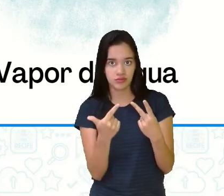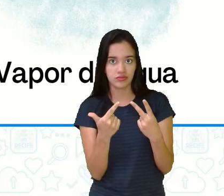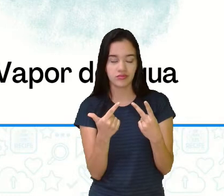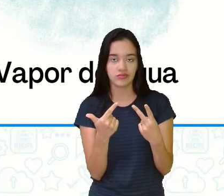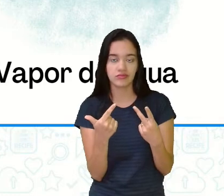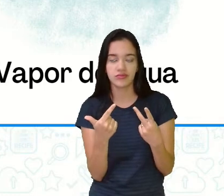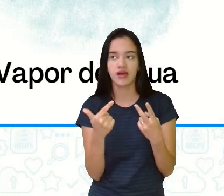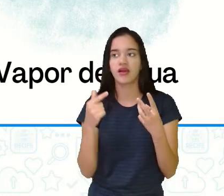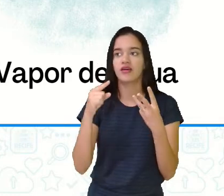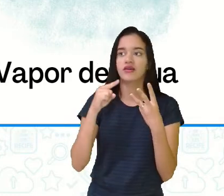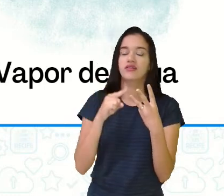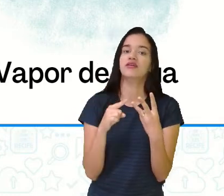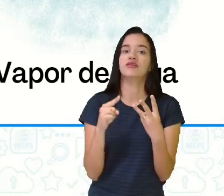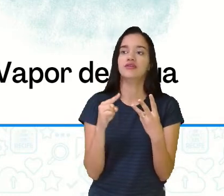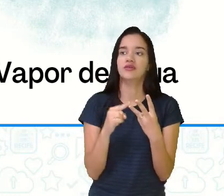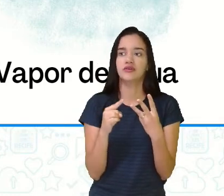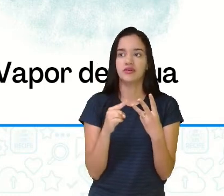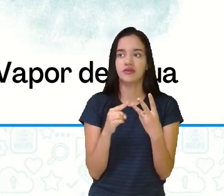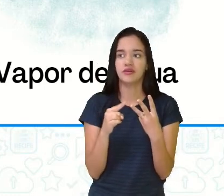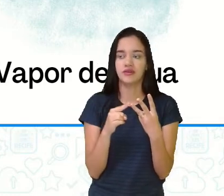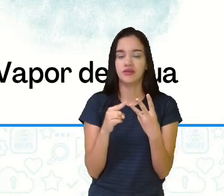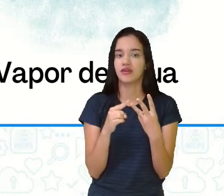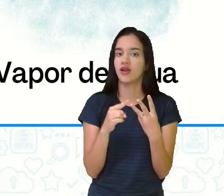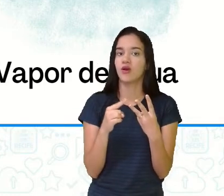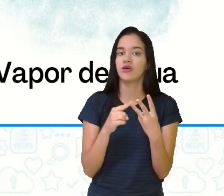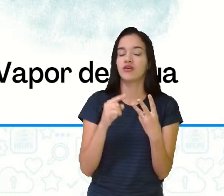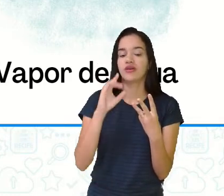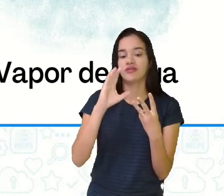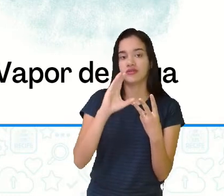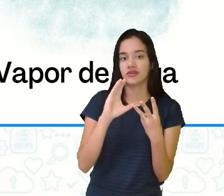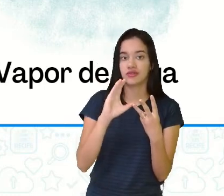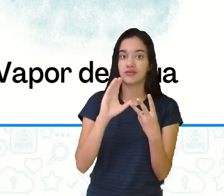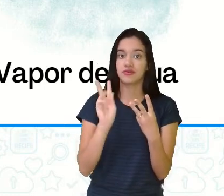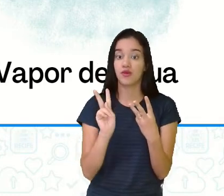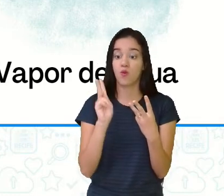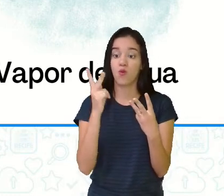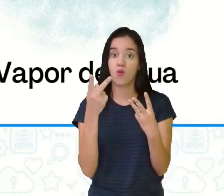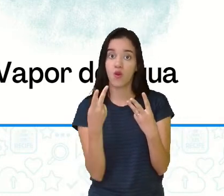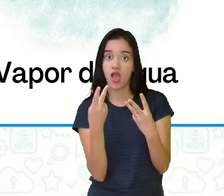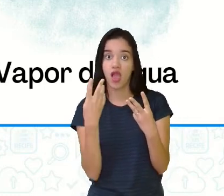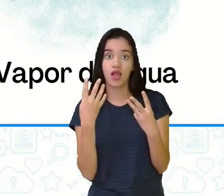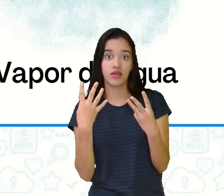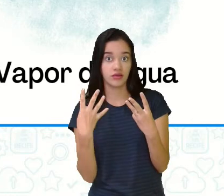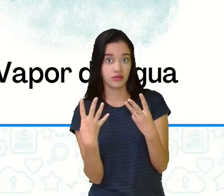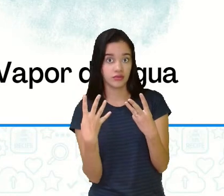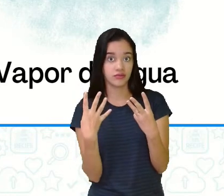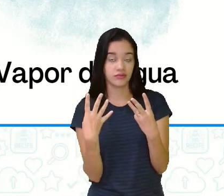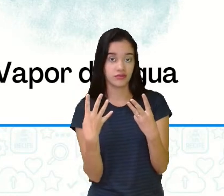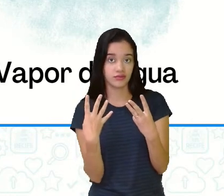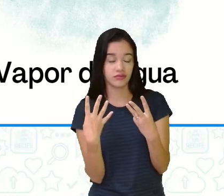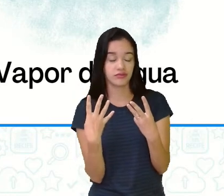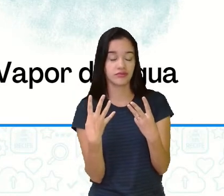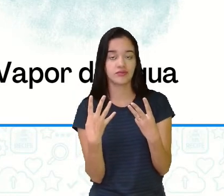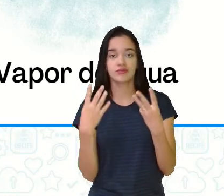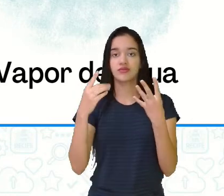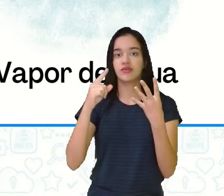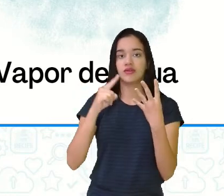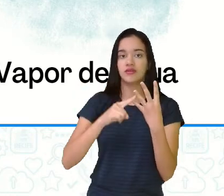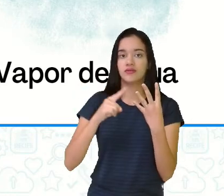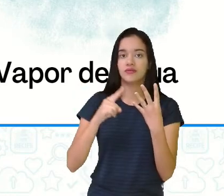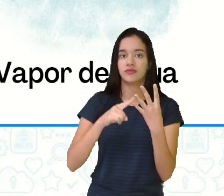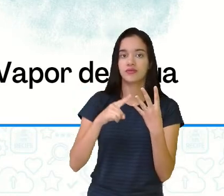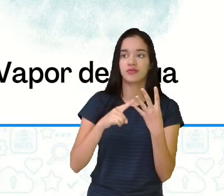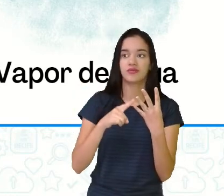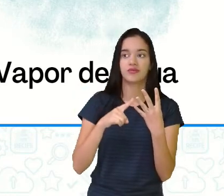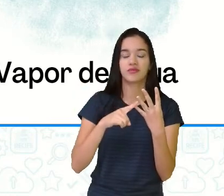um O e um doisinho aqui embaixo. O gás metano tem um C, um H, um 4zinho aqui embaixo.